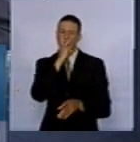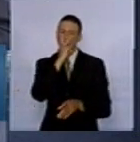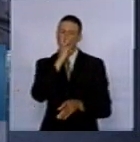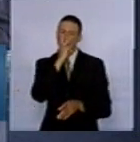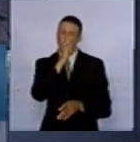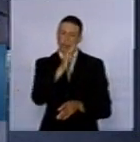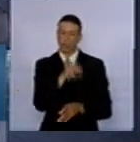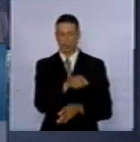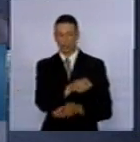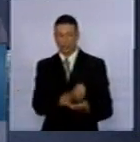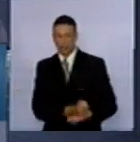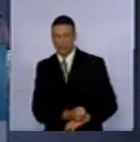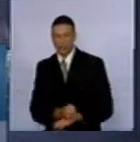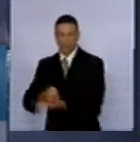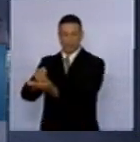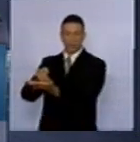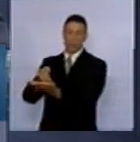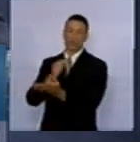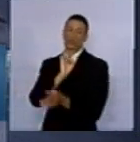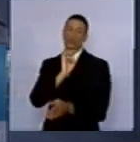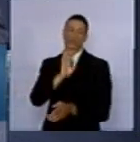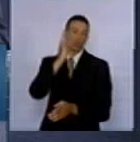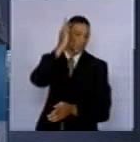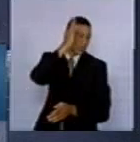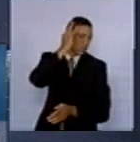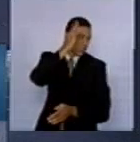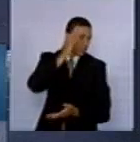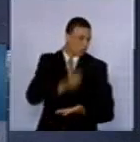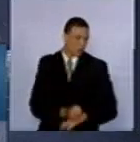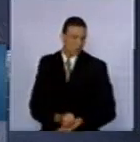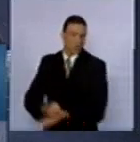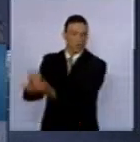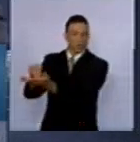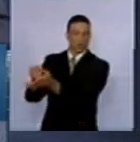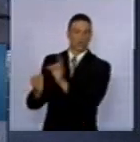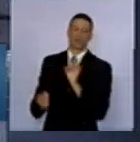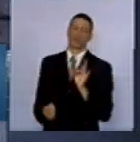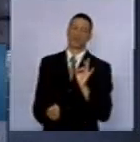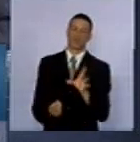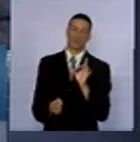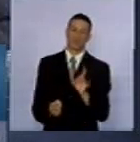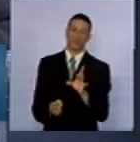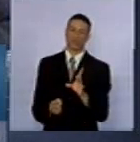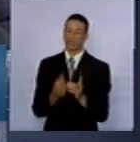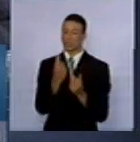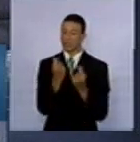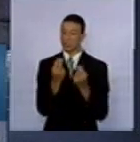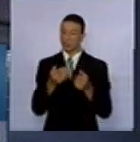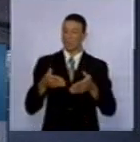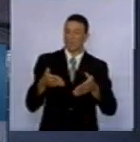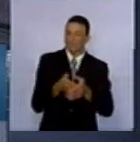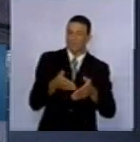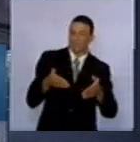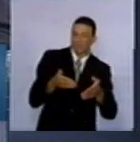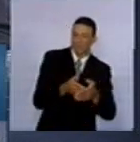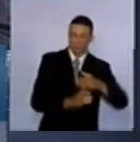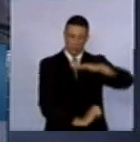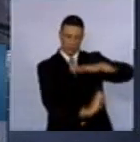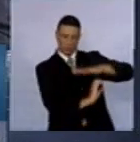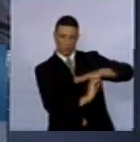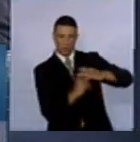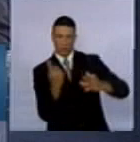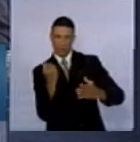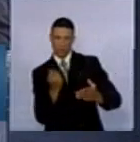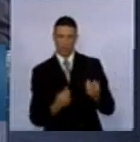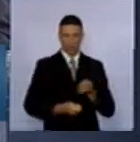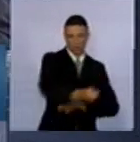de apoiar em tese o produto nacional mas não tem a restrição do capital da empresa que vai fazer mas não do conteúdo